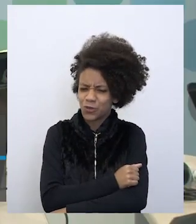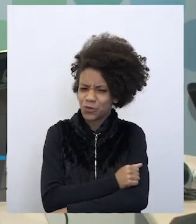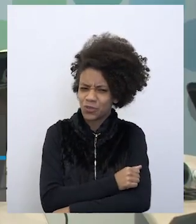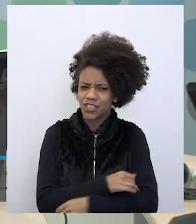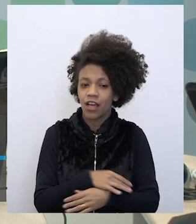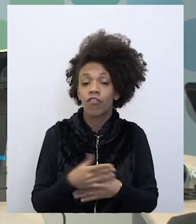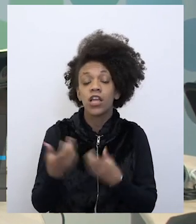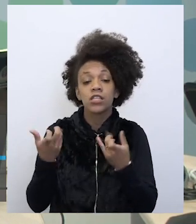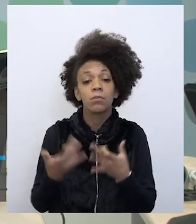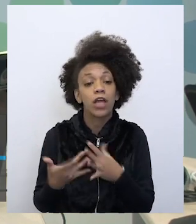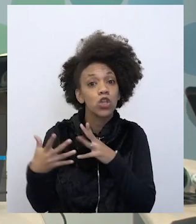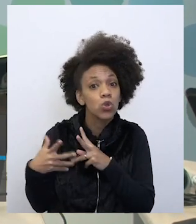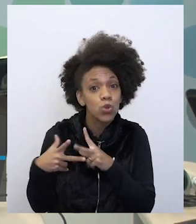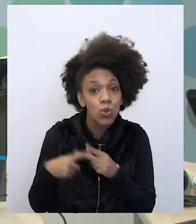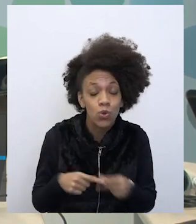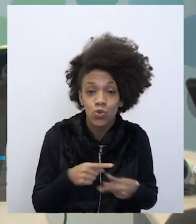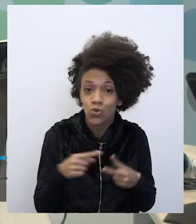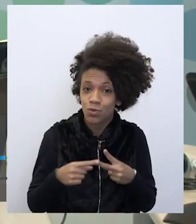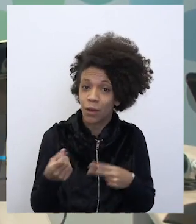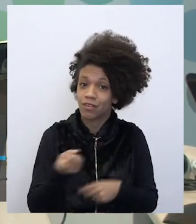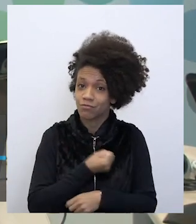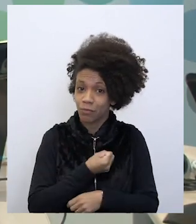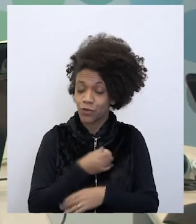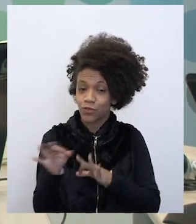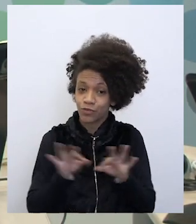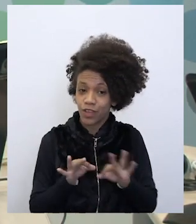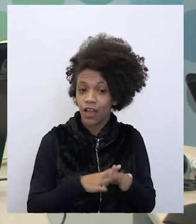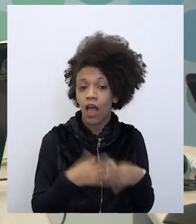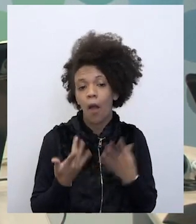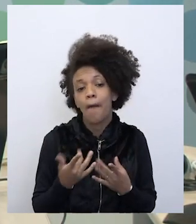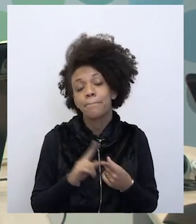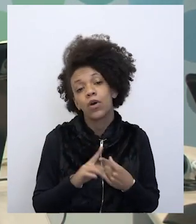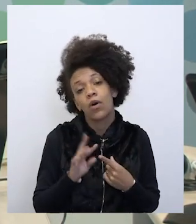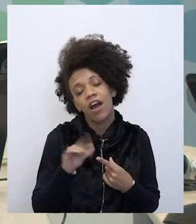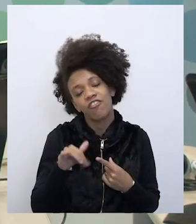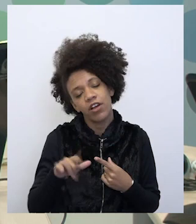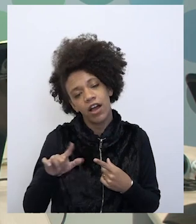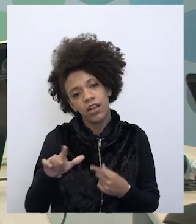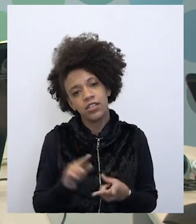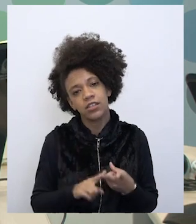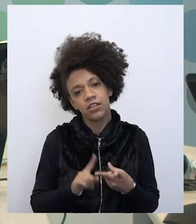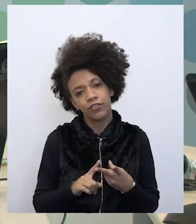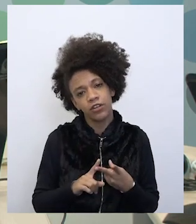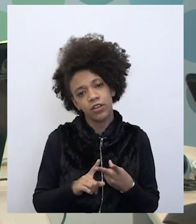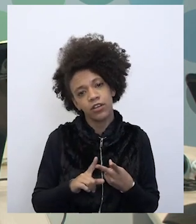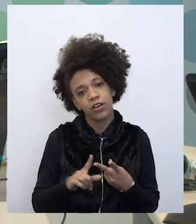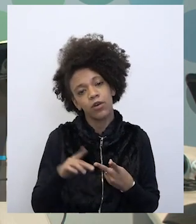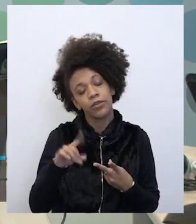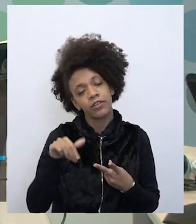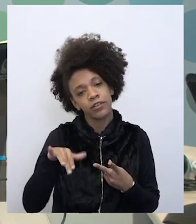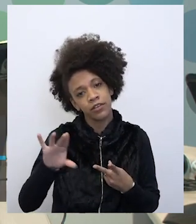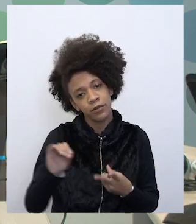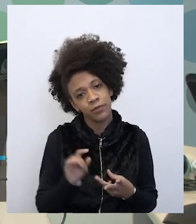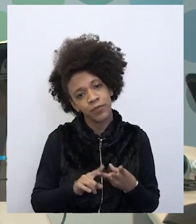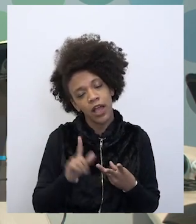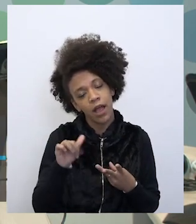maioria, falaram todos os pares ordenados. Entre eles, nós temos o Rafael, o Danilo, o Bruno, o Kaique, o